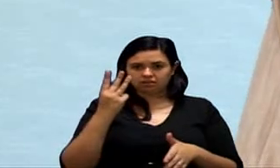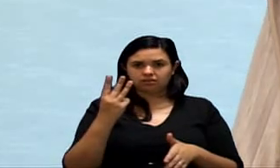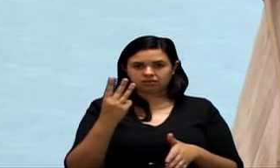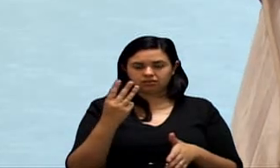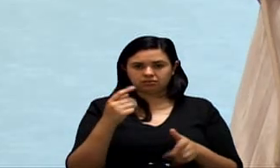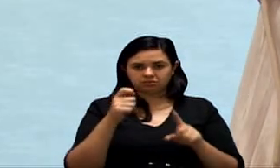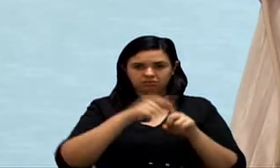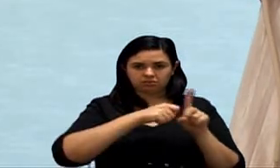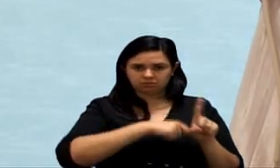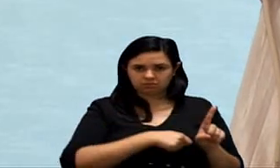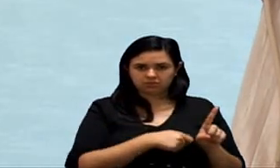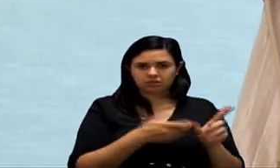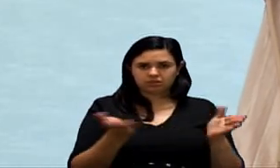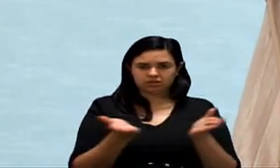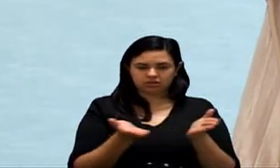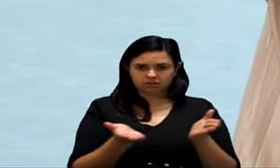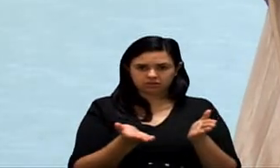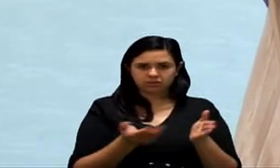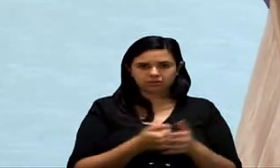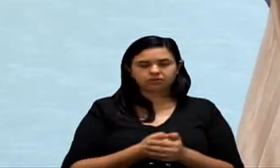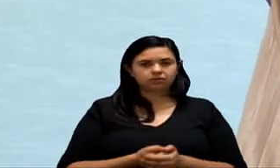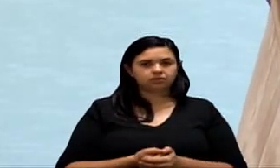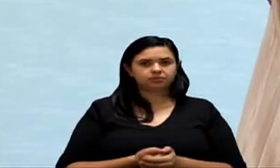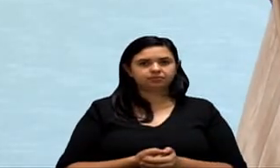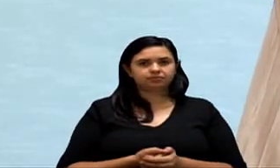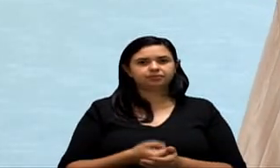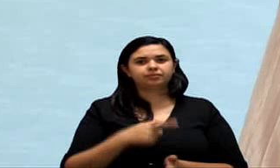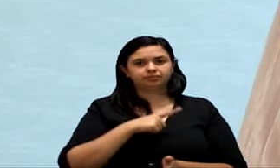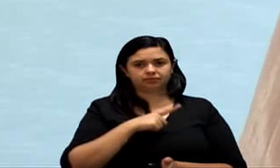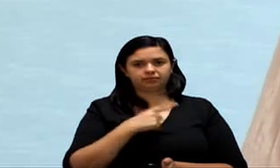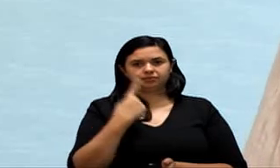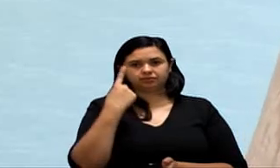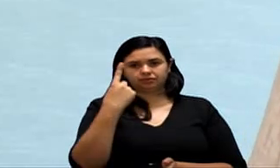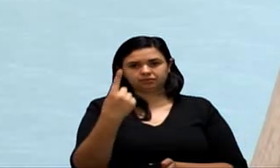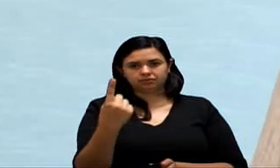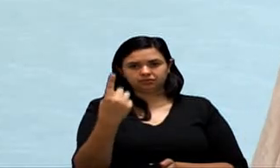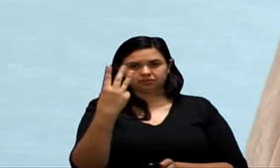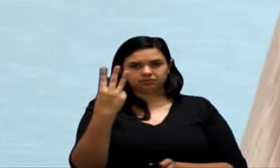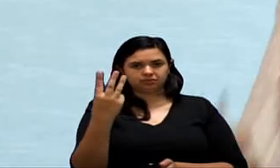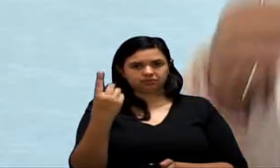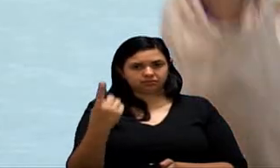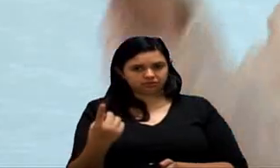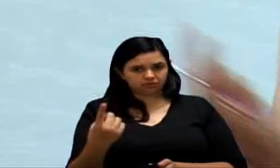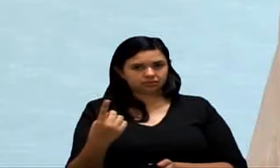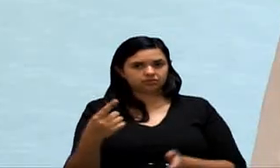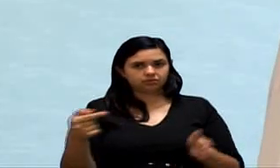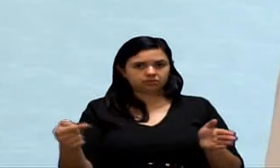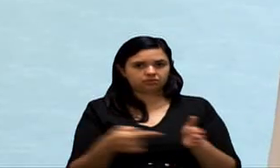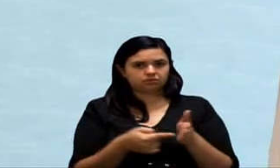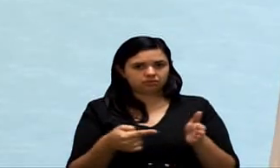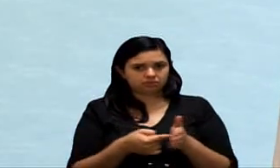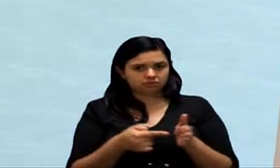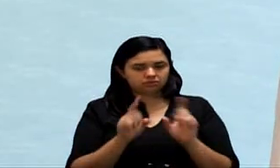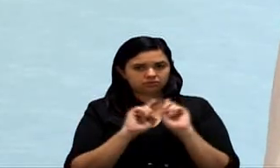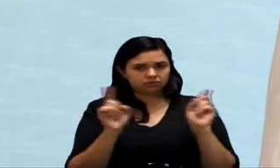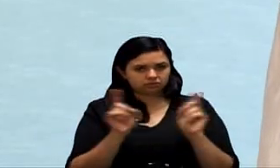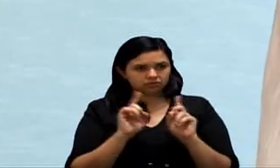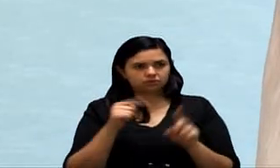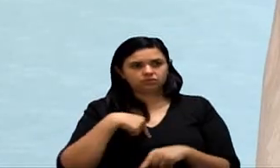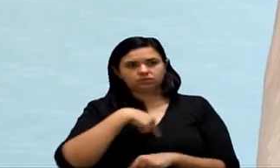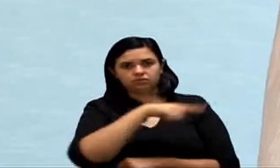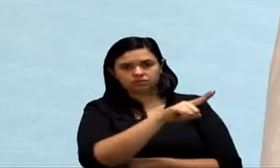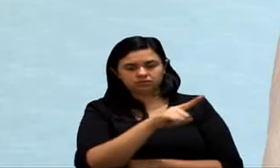nós tivemos aí 131 casos notificados ao Gepasse, que tem uma equipe com